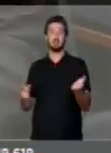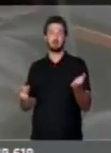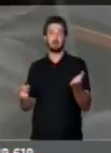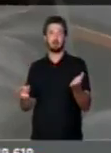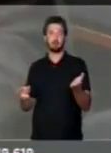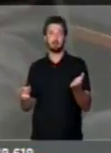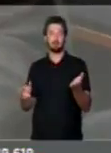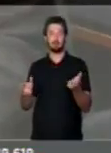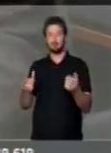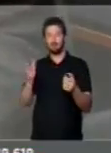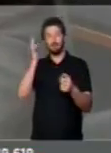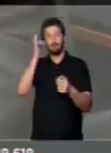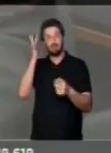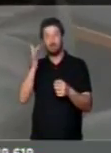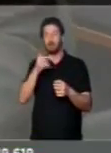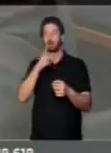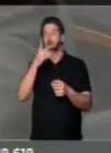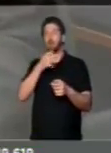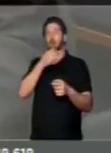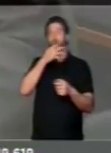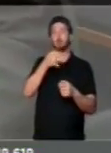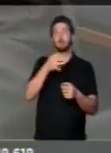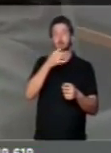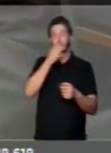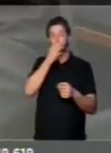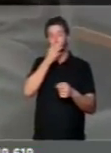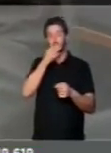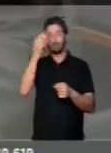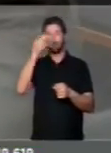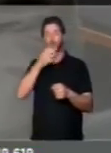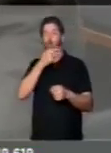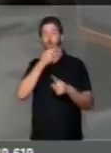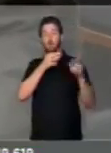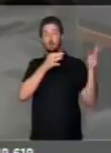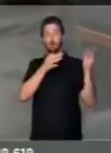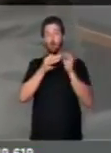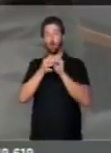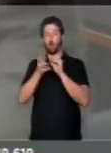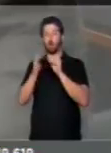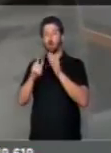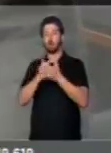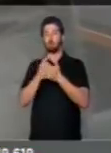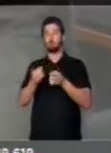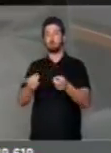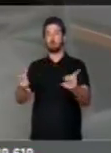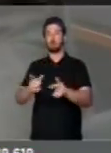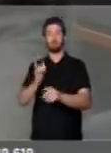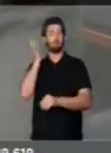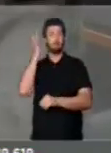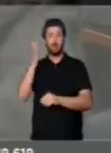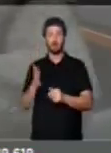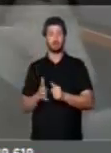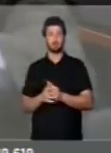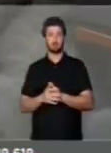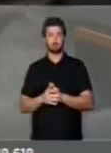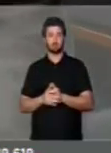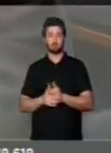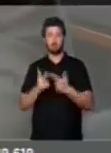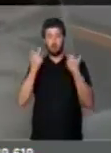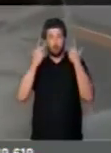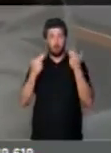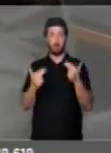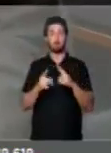Então, é muito fácil escrever, dar opinião, pegar a opinião dos outros, botar no livro. Isso é fácil, é